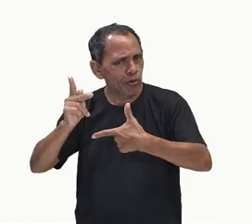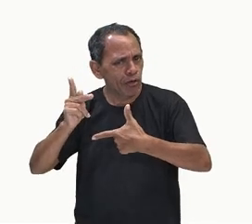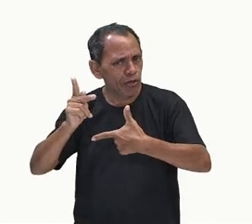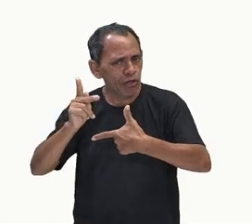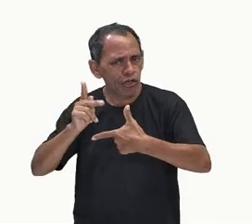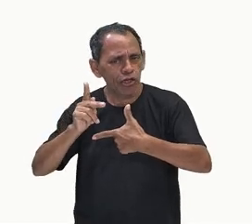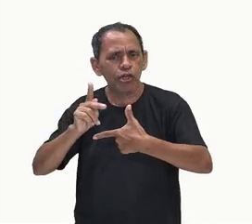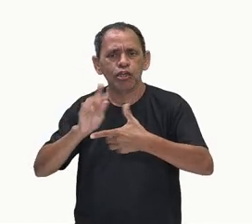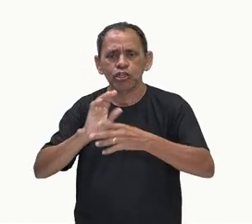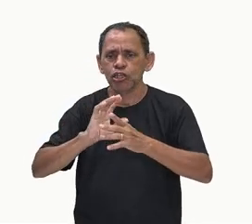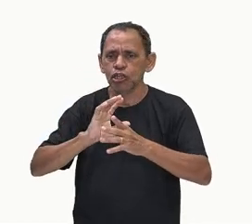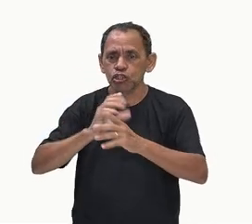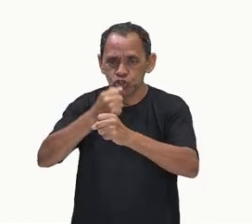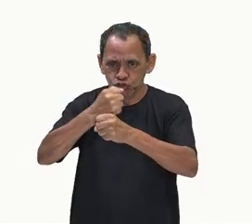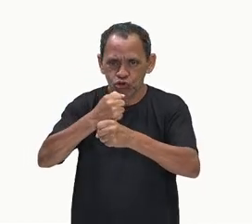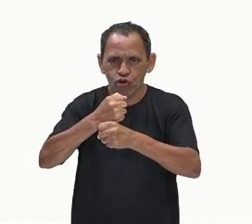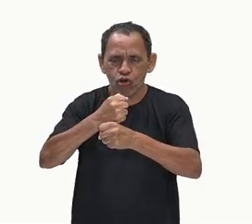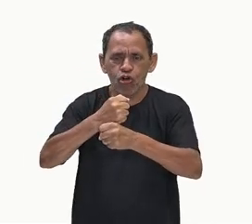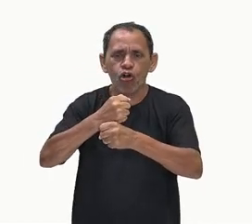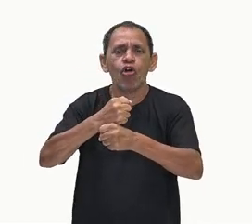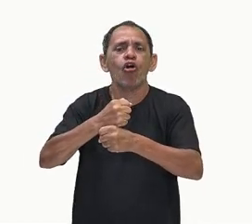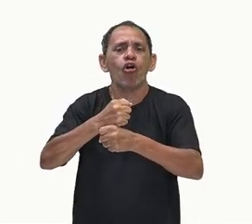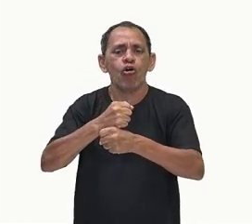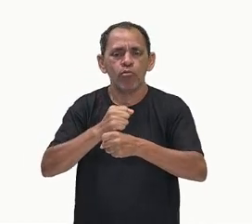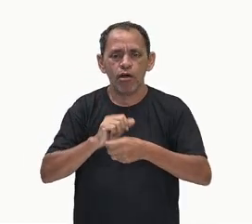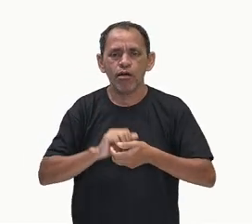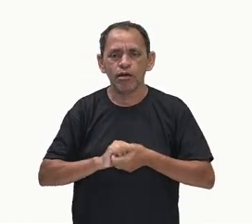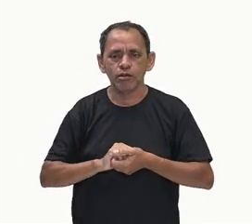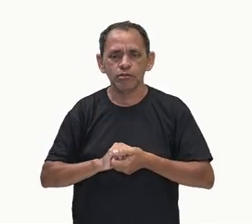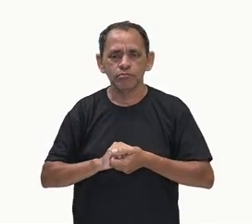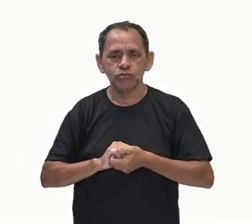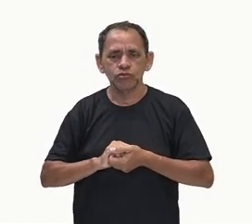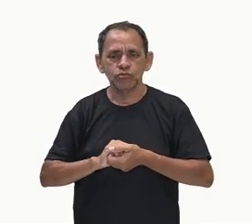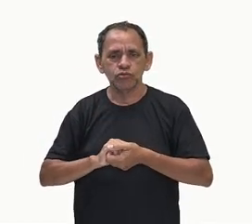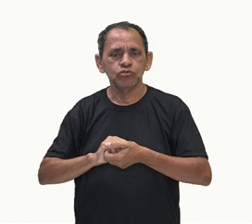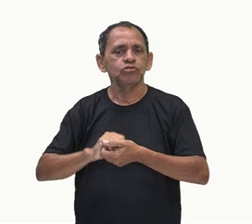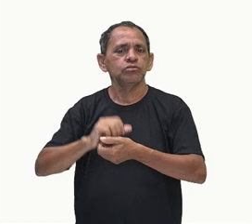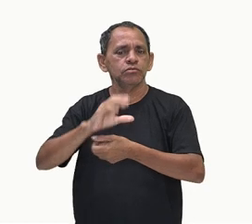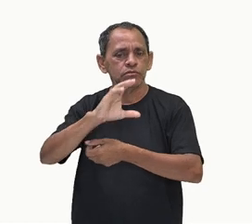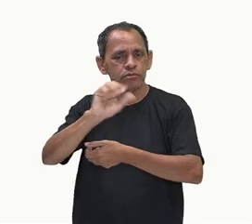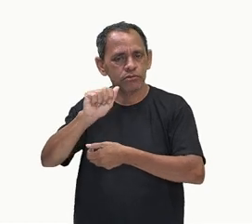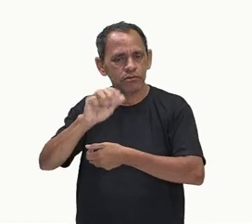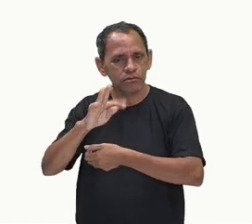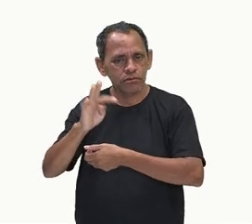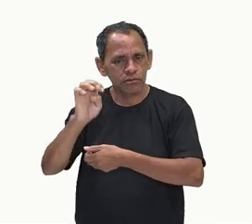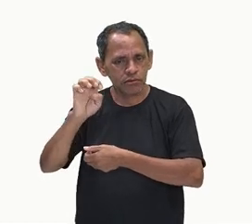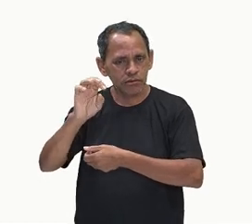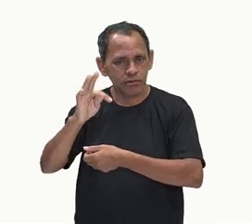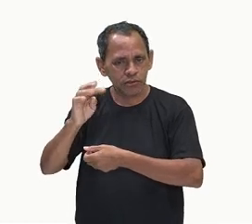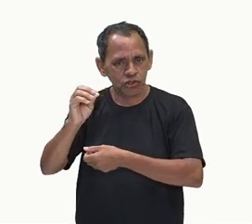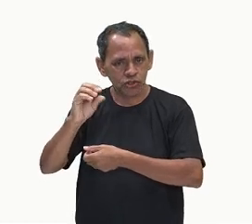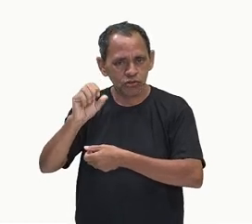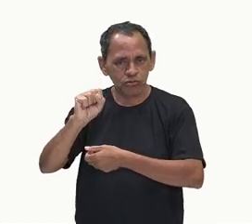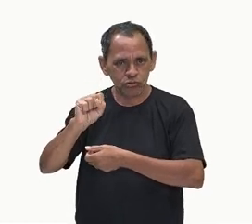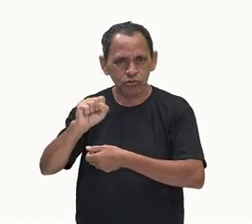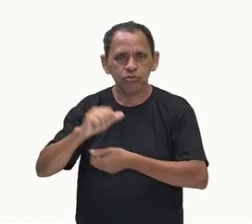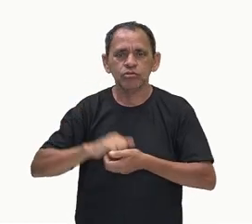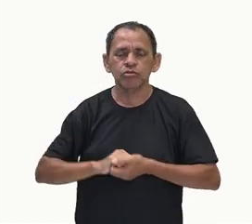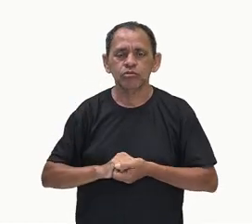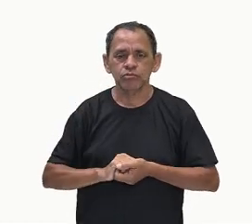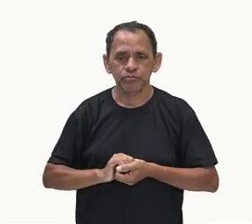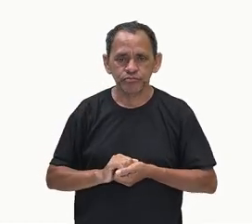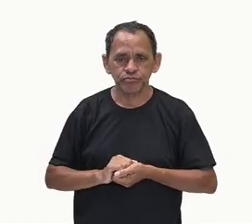medidas dos catetos onde a gente tem a quadrado que é a hipotenusa é igual a B